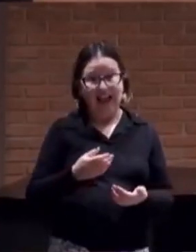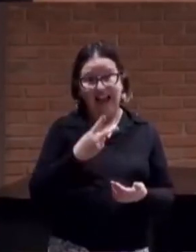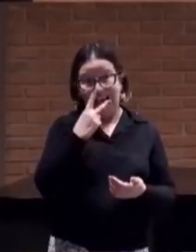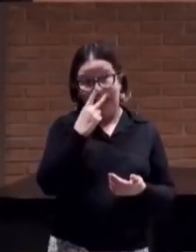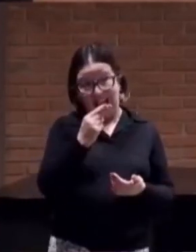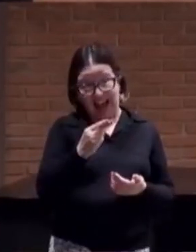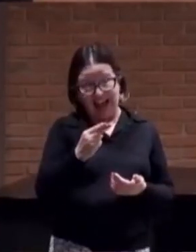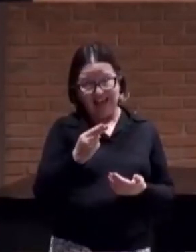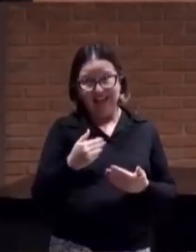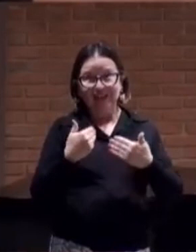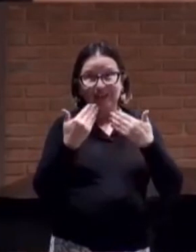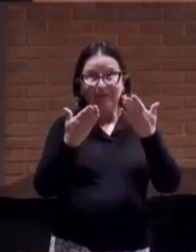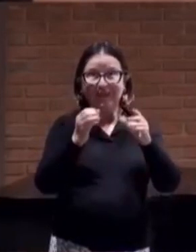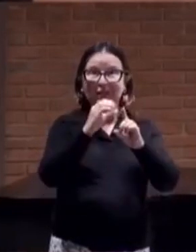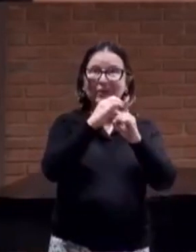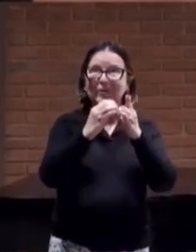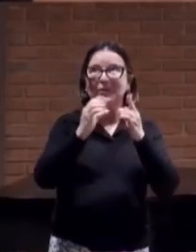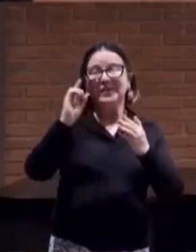seguinte: